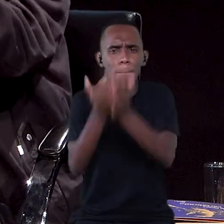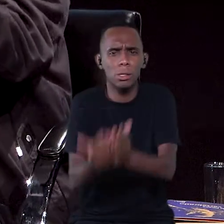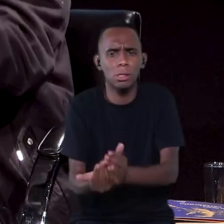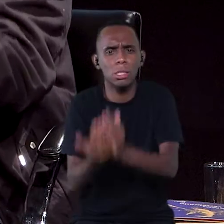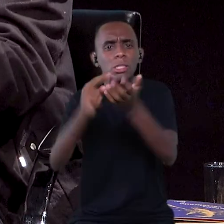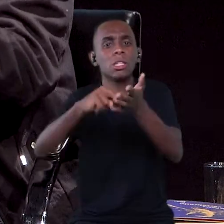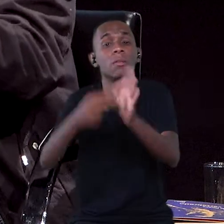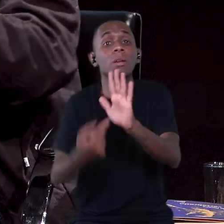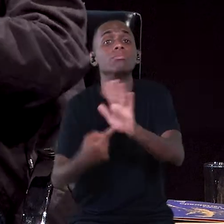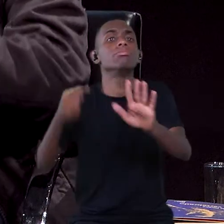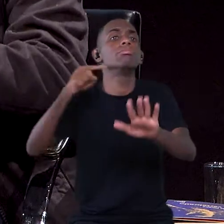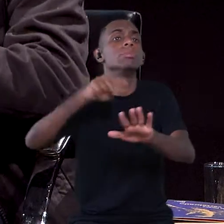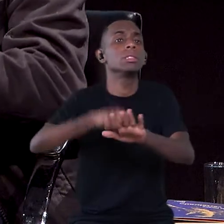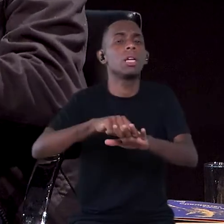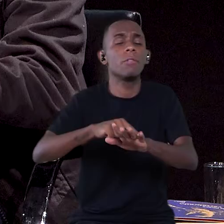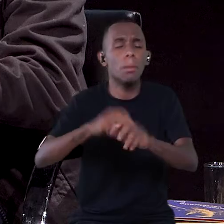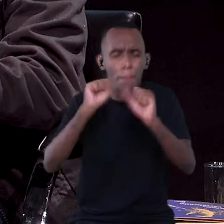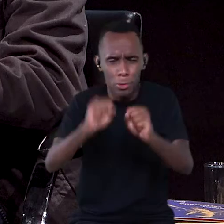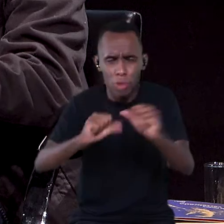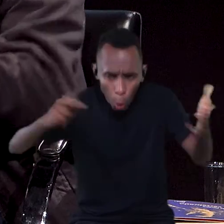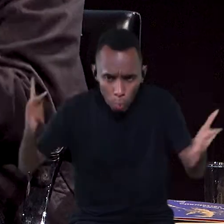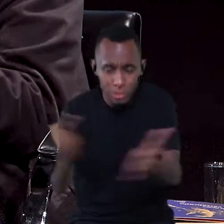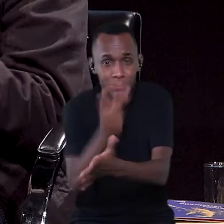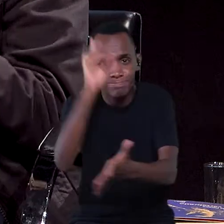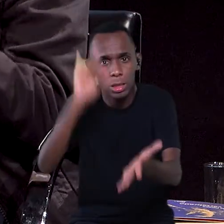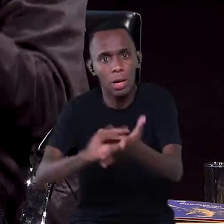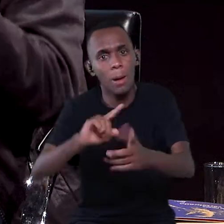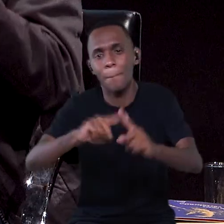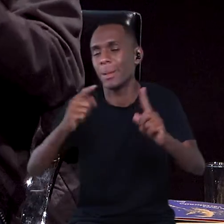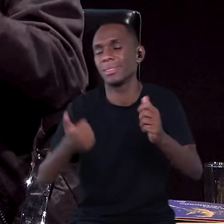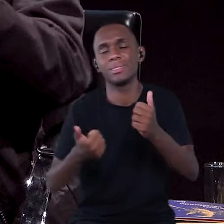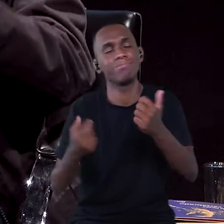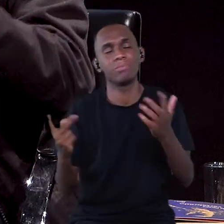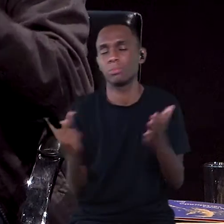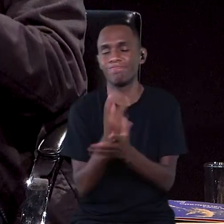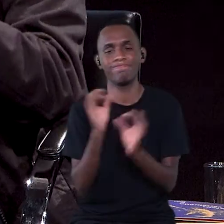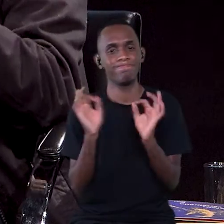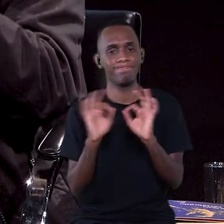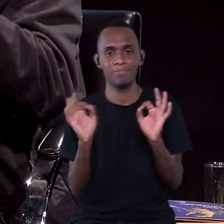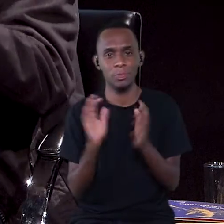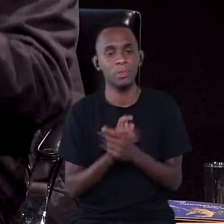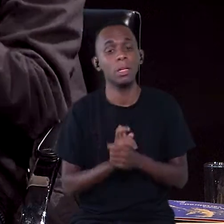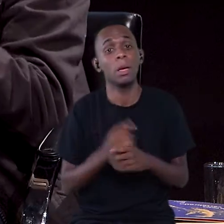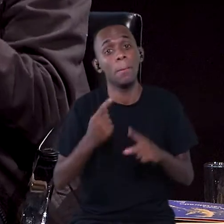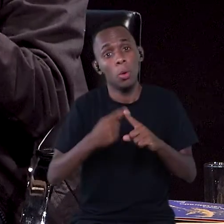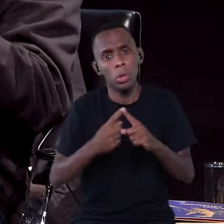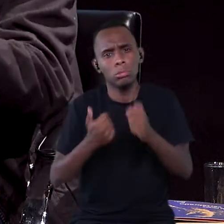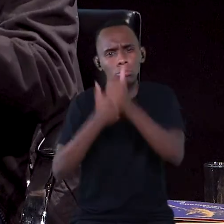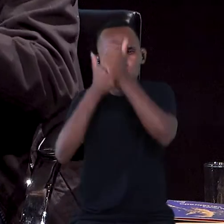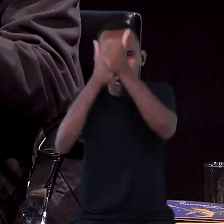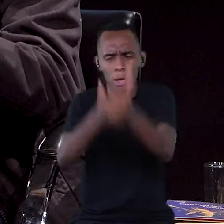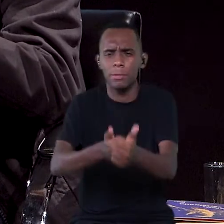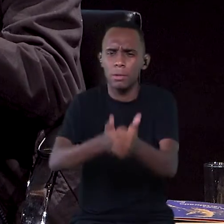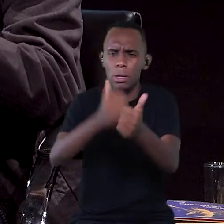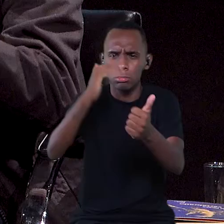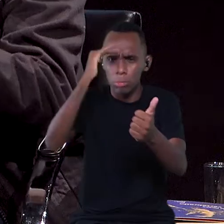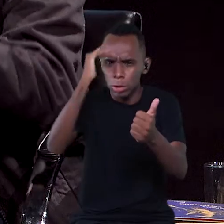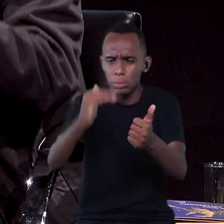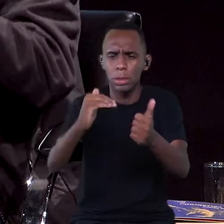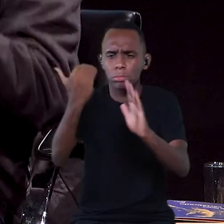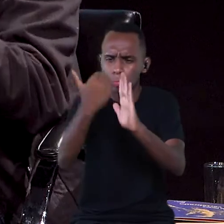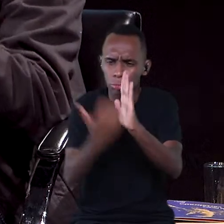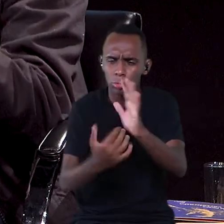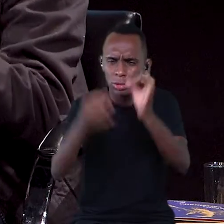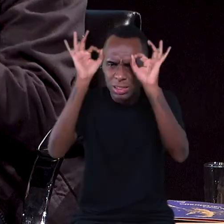que poderia ter sido e nunca foi, né? Porque os nossos guias sempre foram muito diretos, né? Muito corretos, muito moralistas. Mas